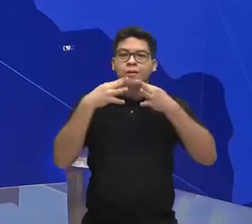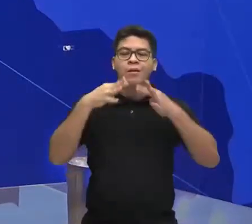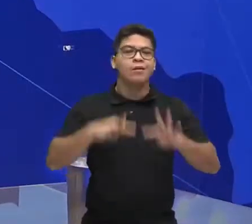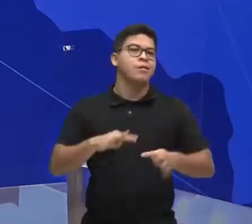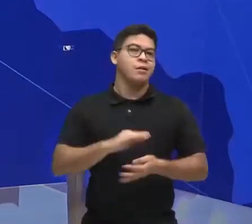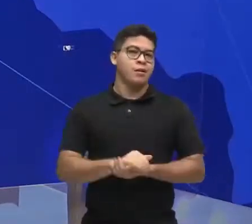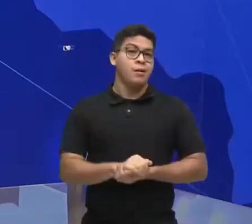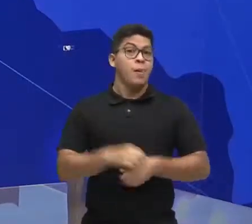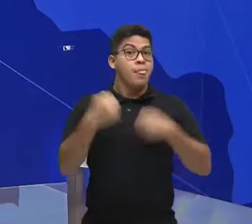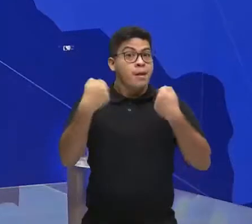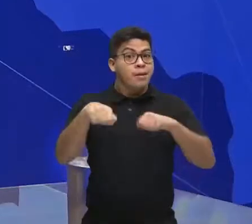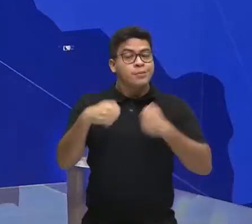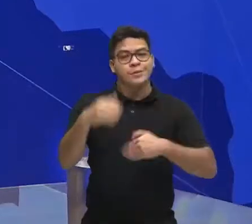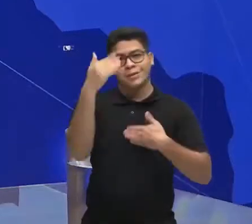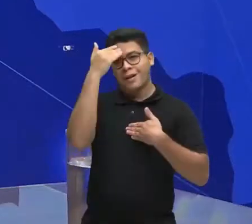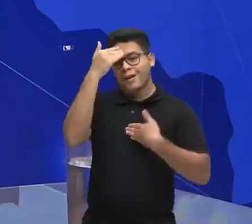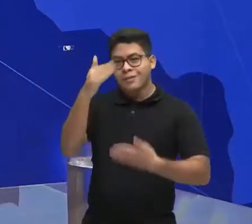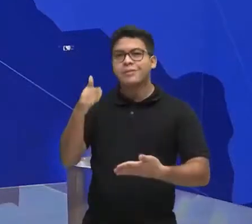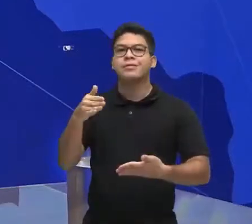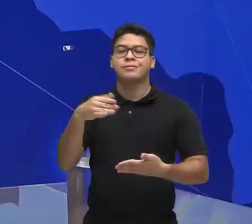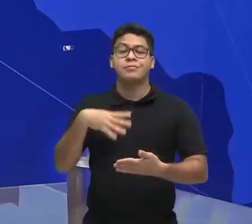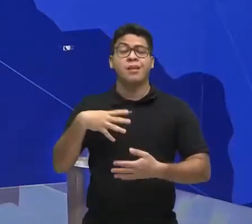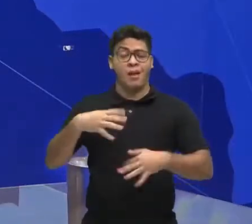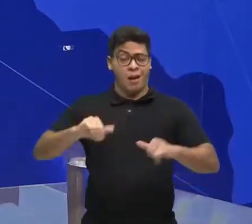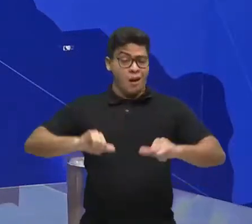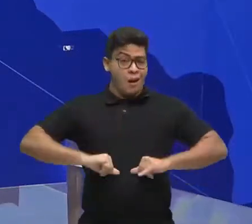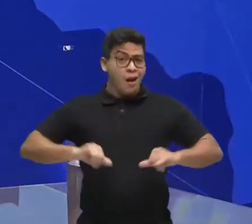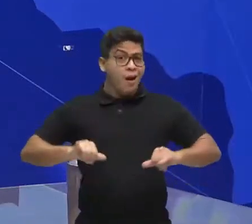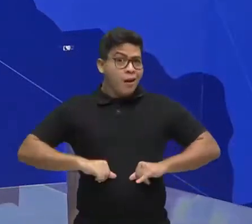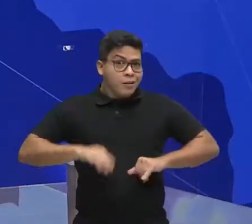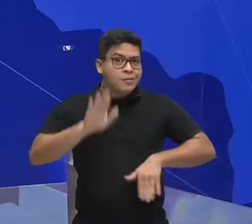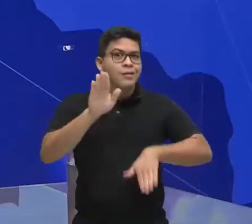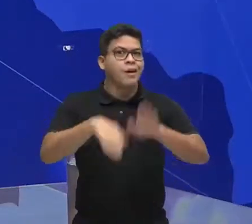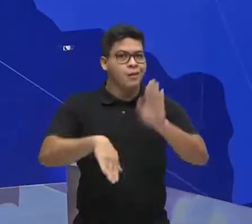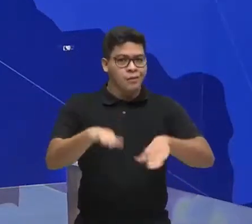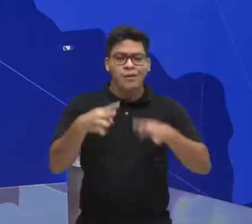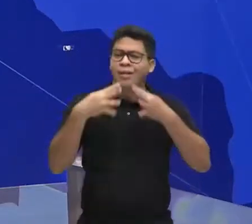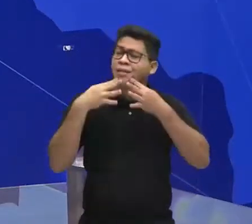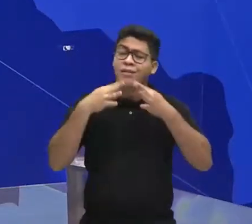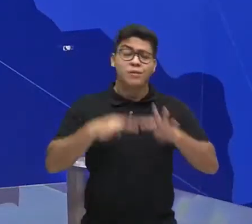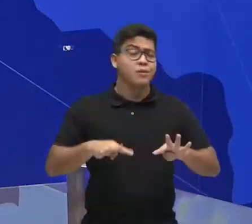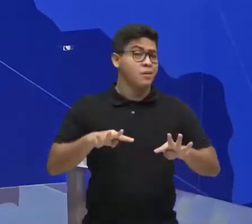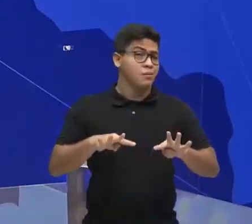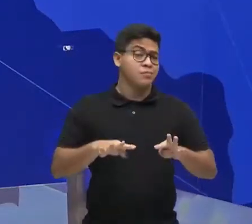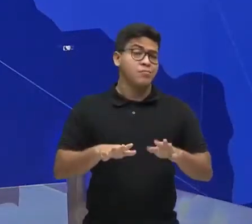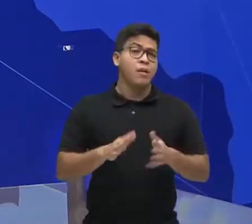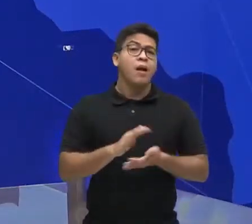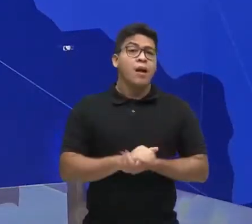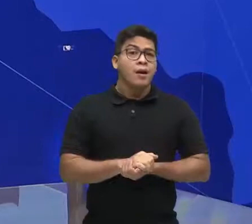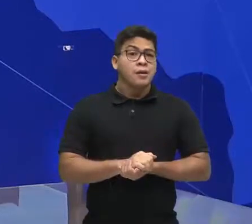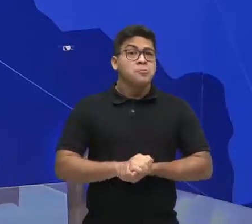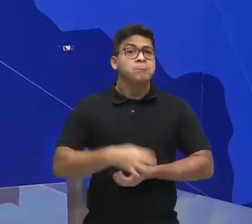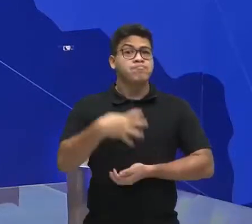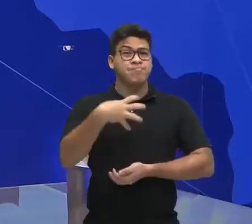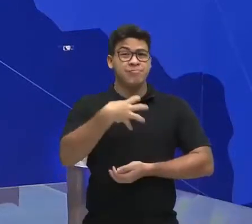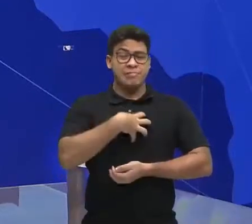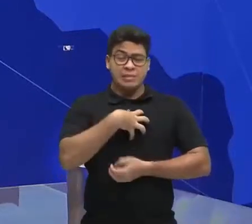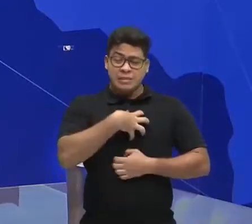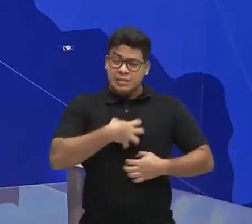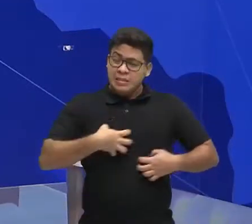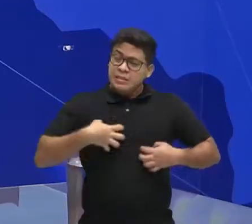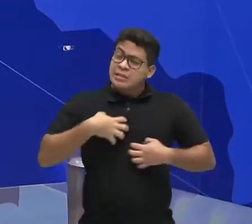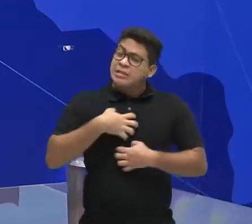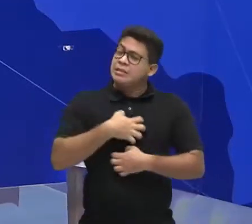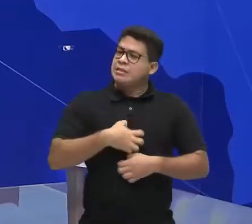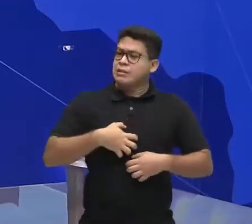pode mergulhar nele. Existe esse sofrimento que é natural, mas existe um sofrimento que também foge desse natural e